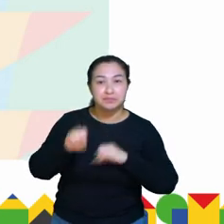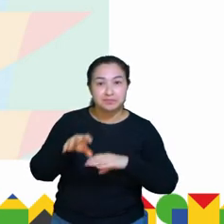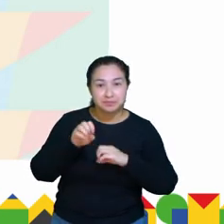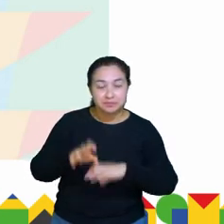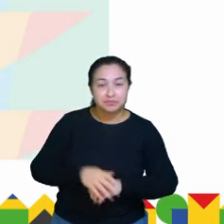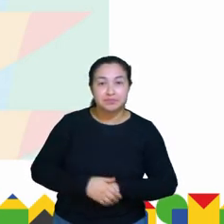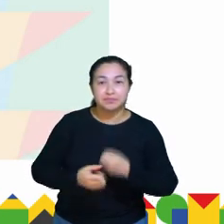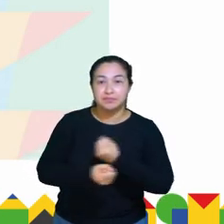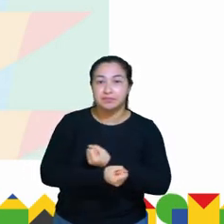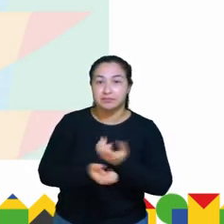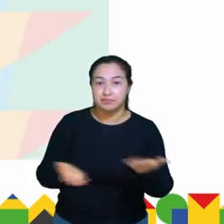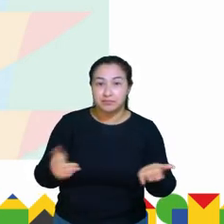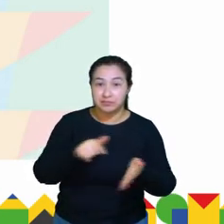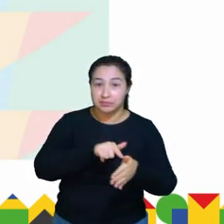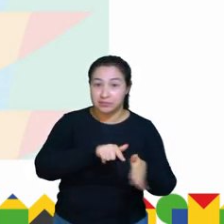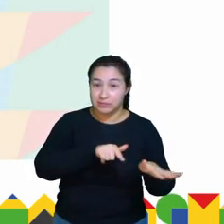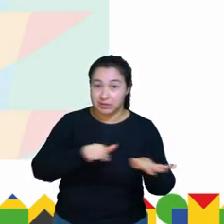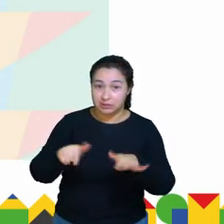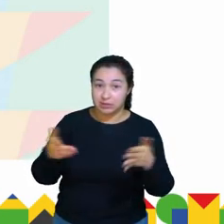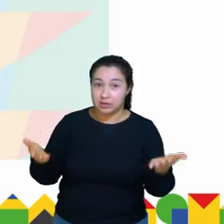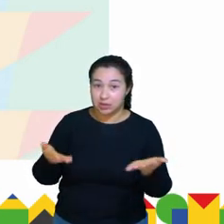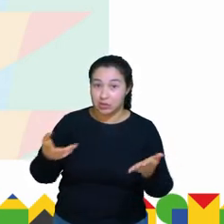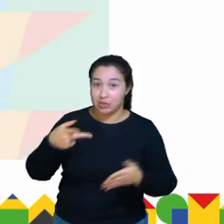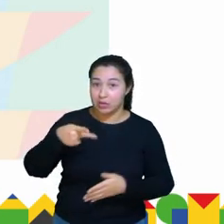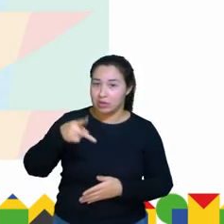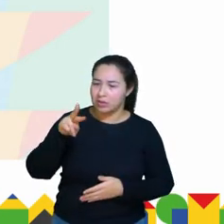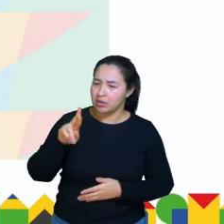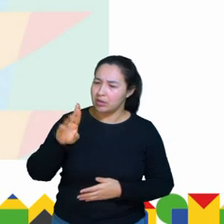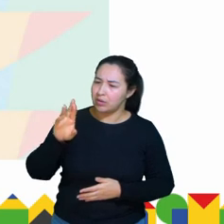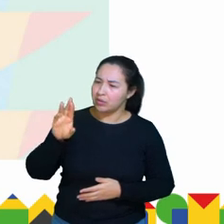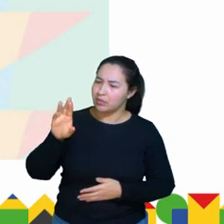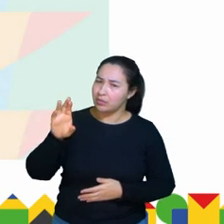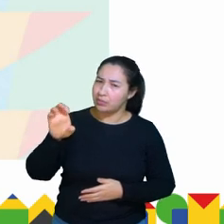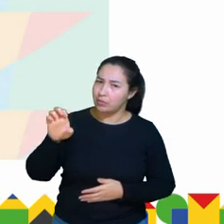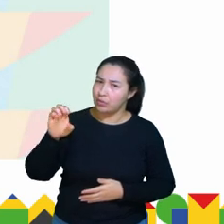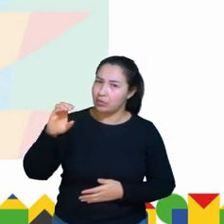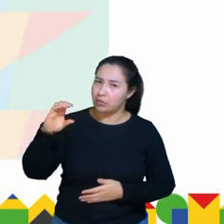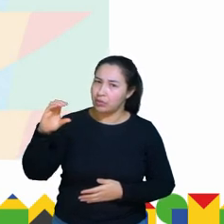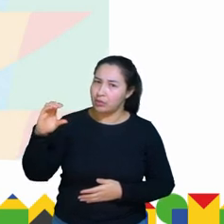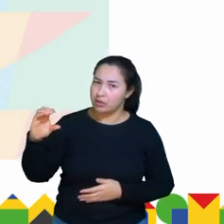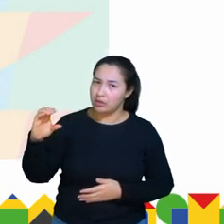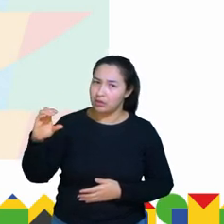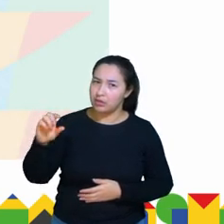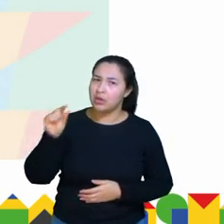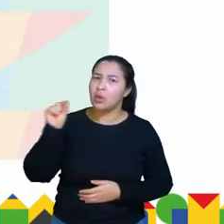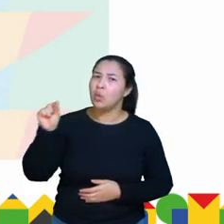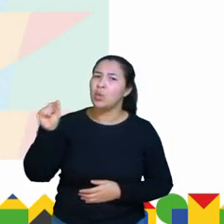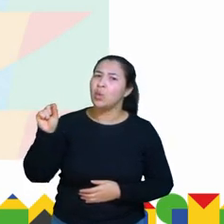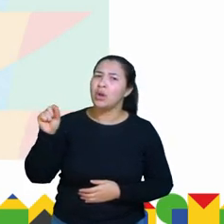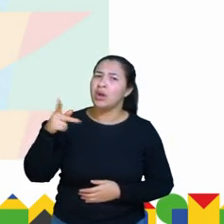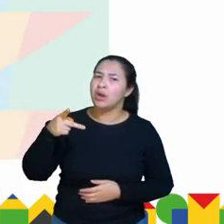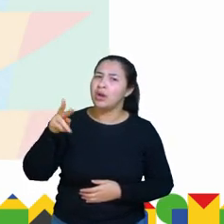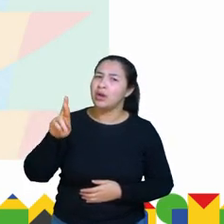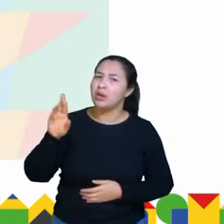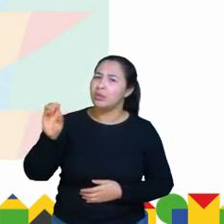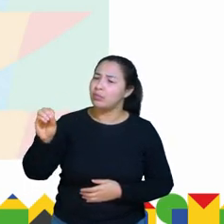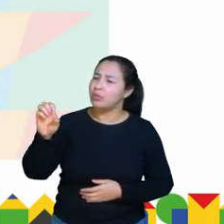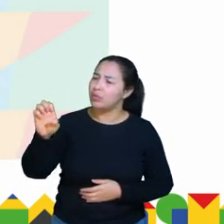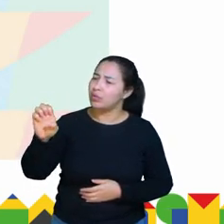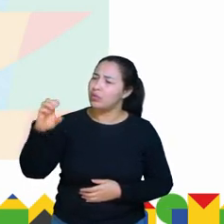lançado esta semana o proec programa escola e comunidade O que significa cada escola